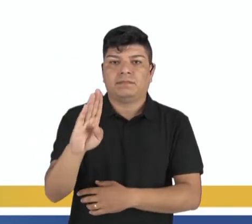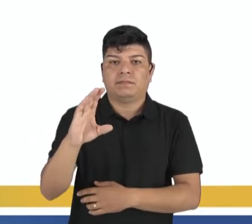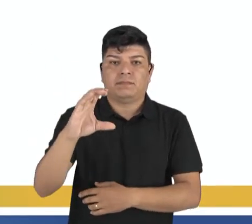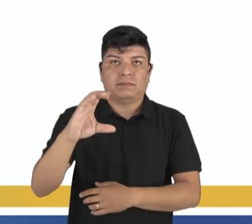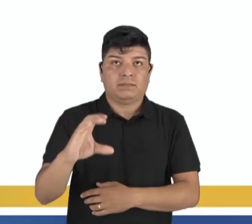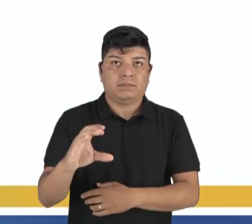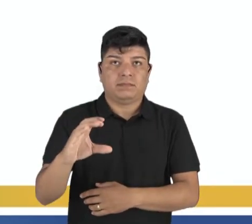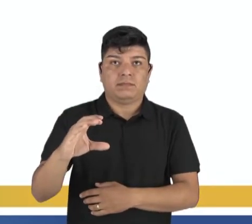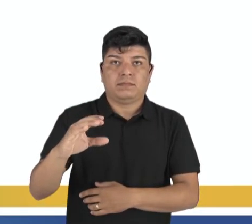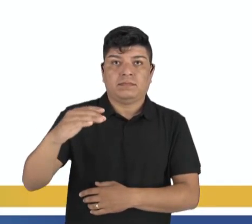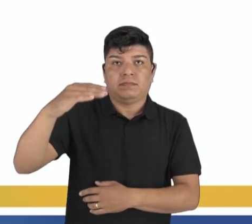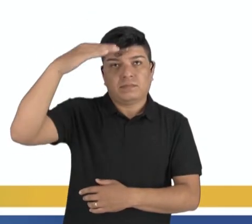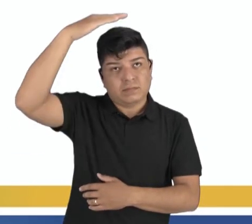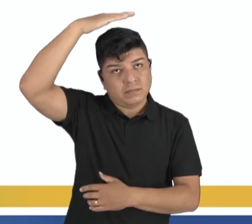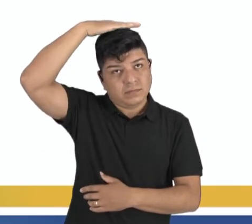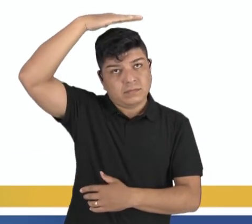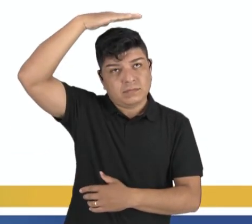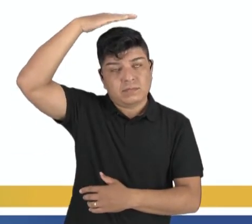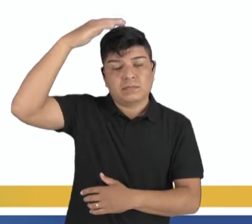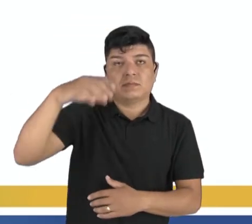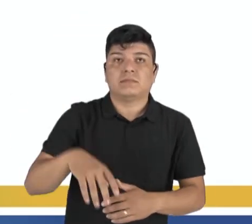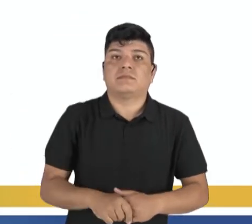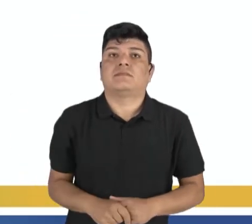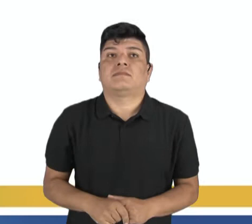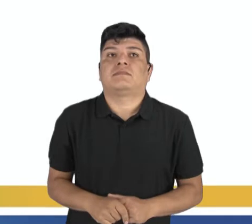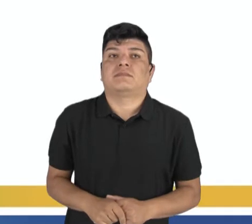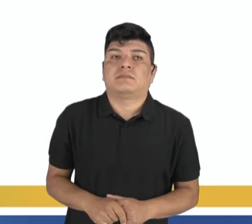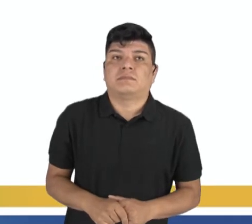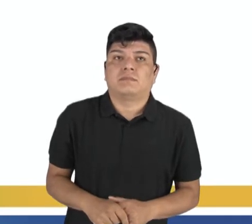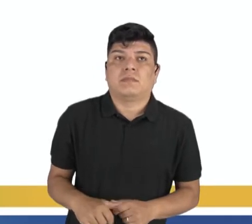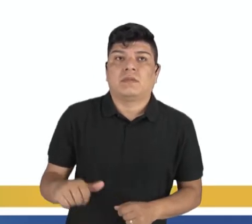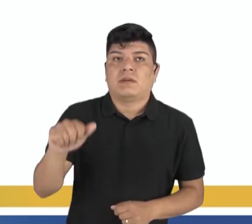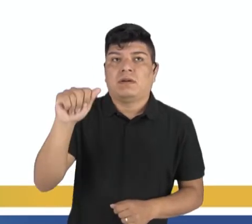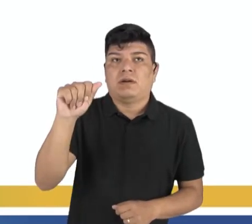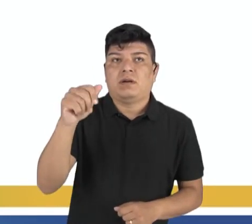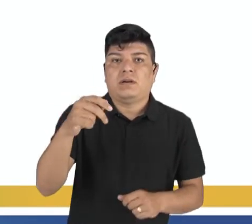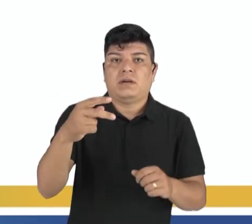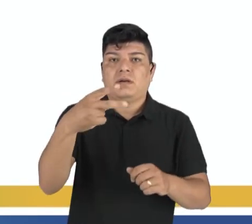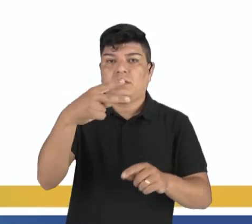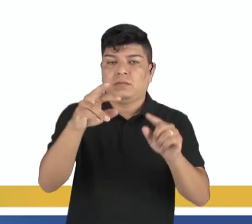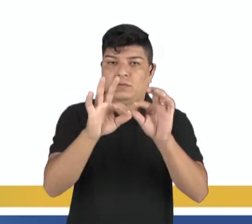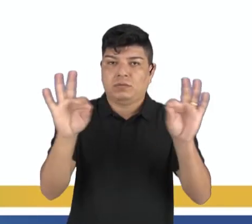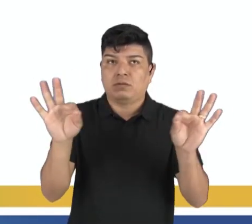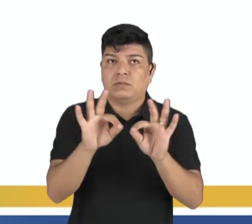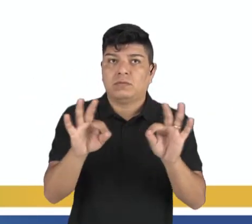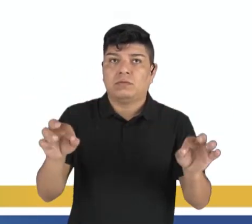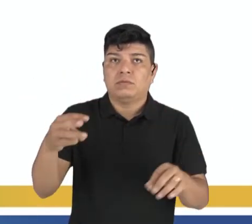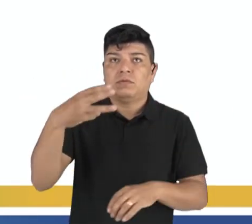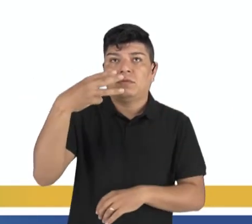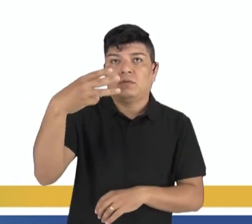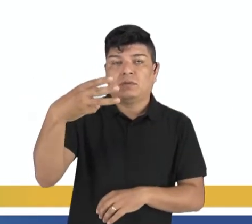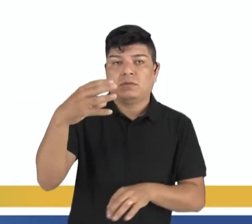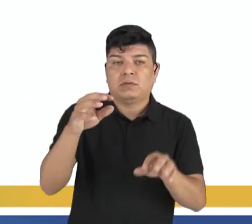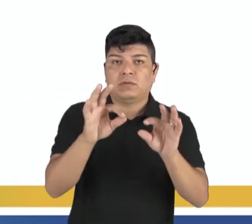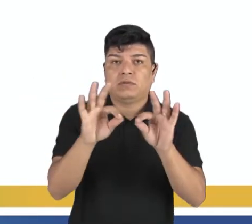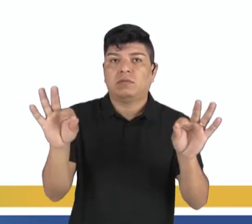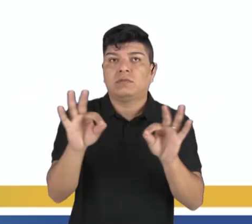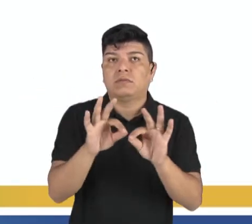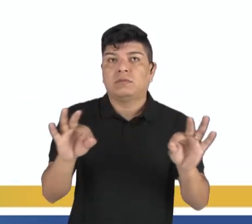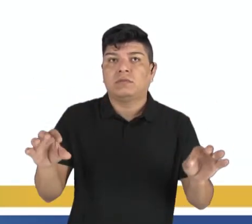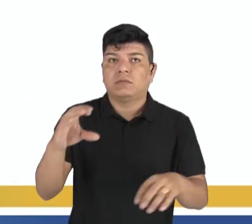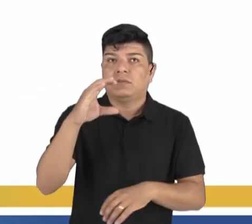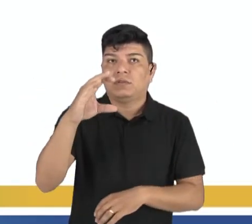você linha que aquele que está em cima o triângulo triângulo há duas linhas B duas linhas e cedo as linhas